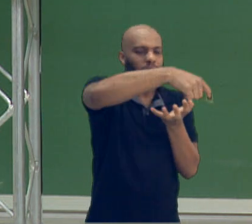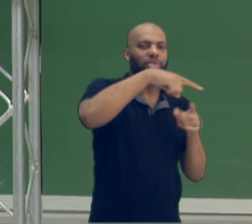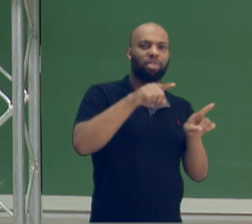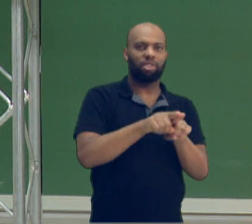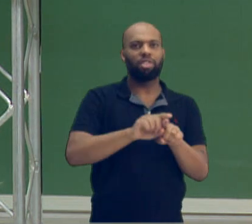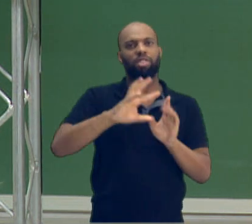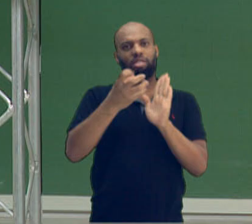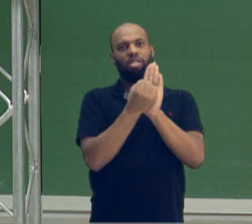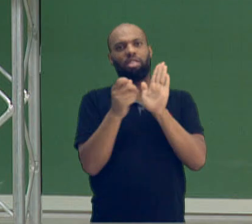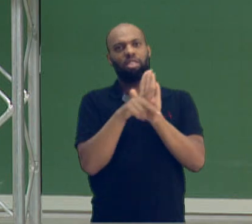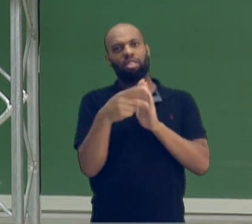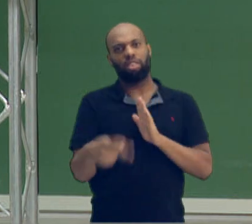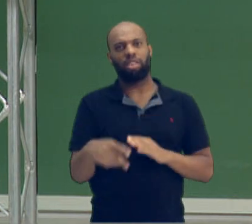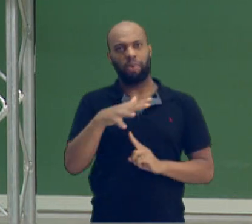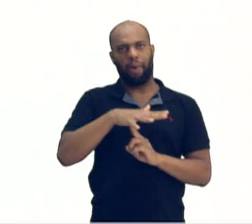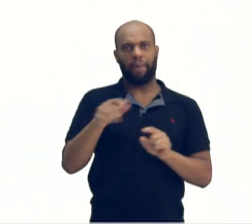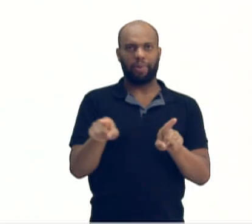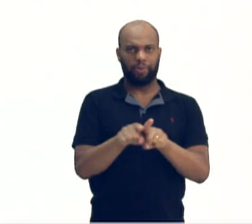Paraná.